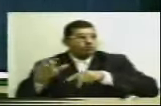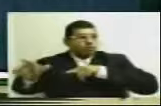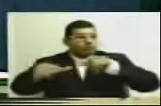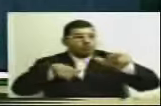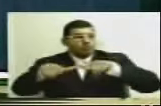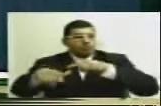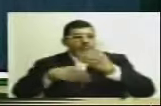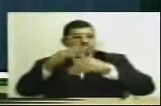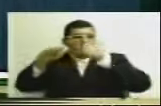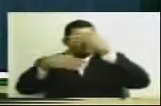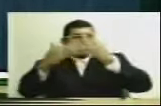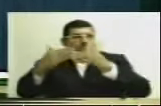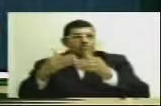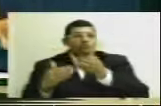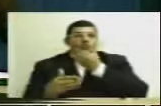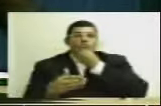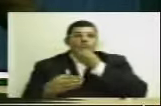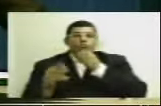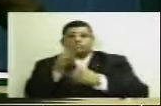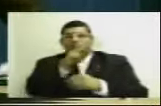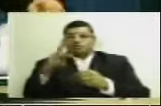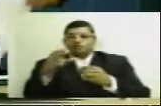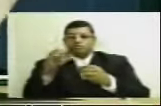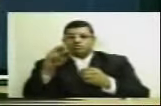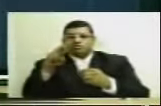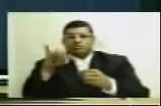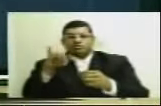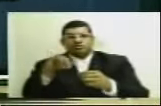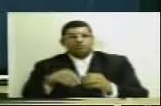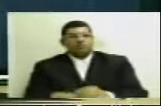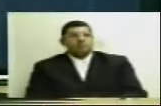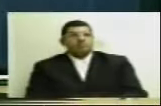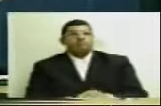cargos criados pelo senhor prefeito de Quari.